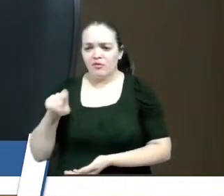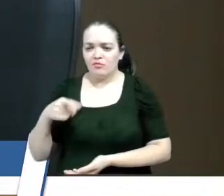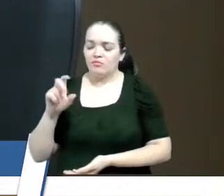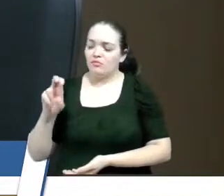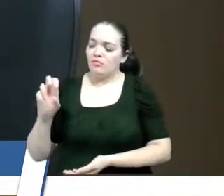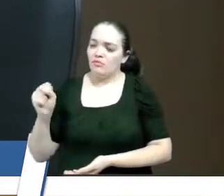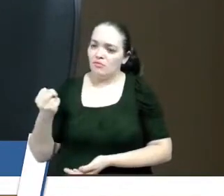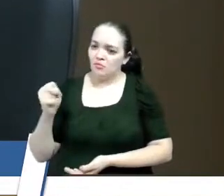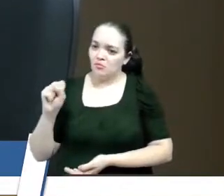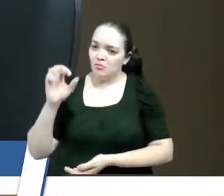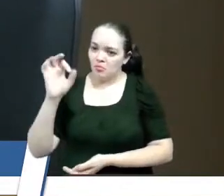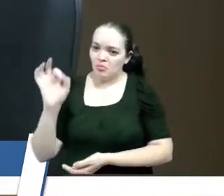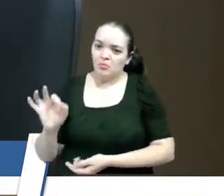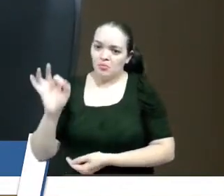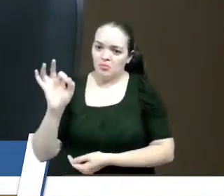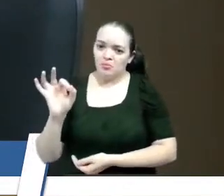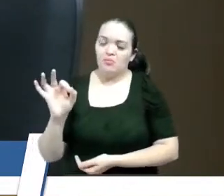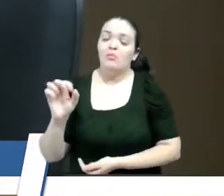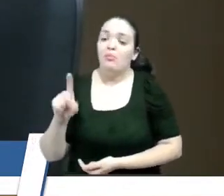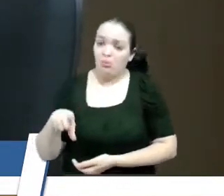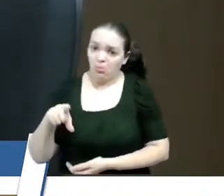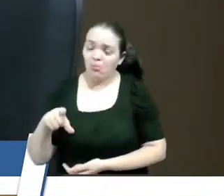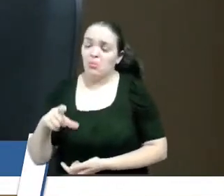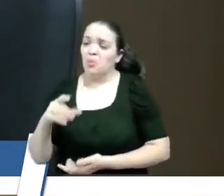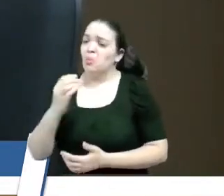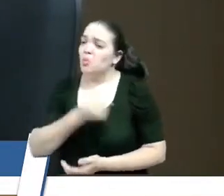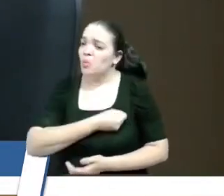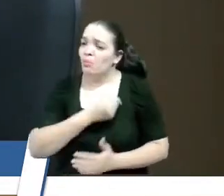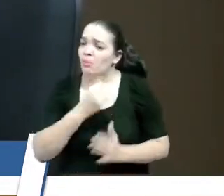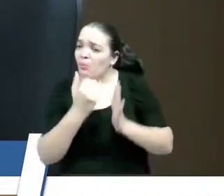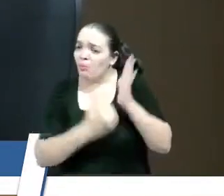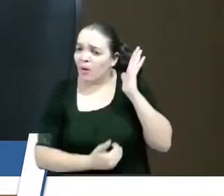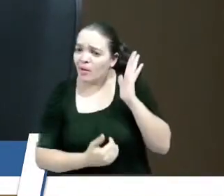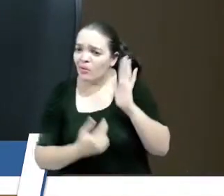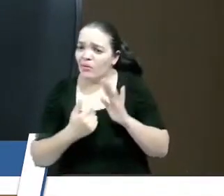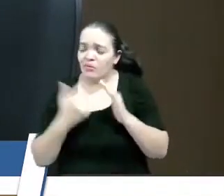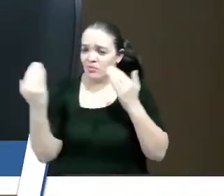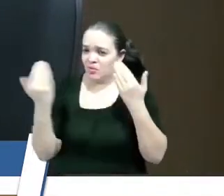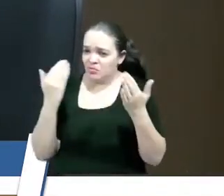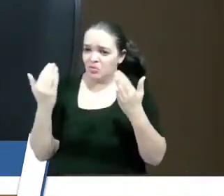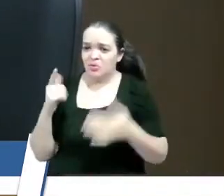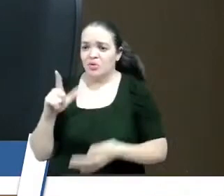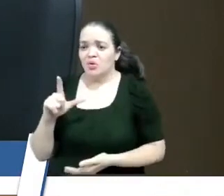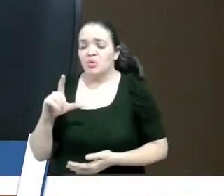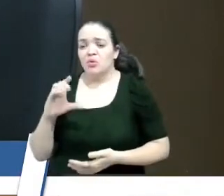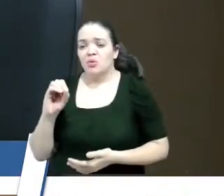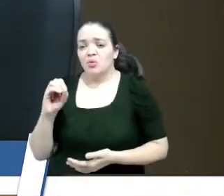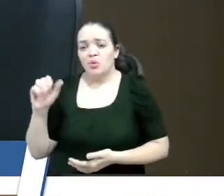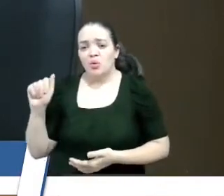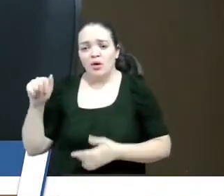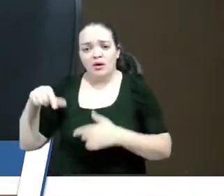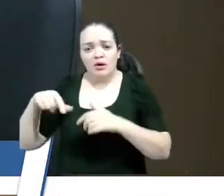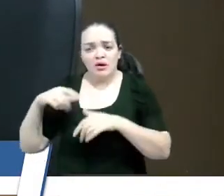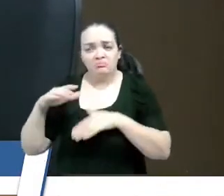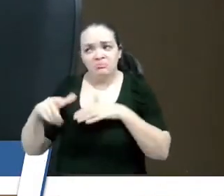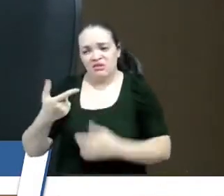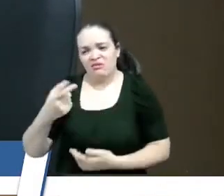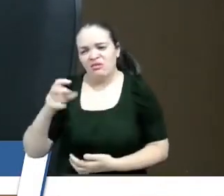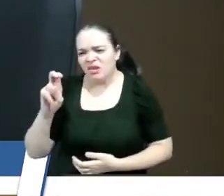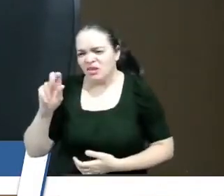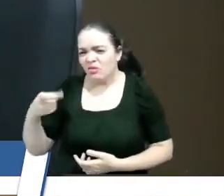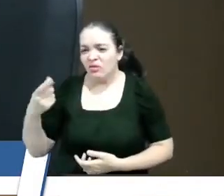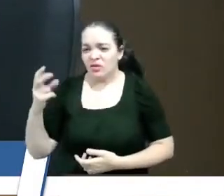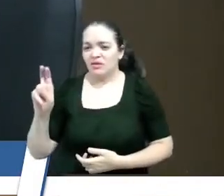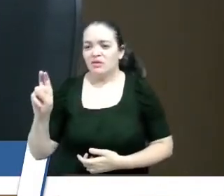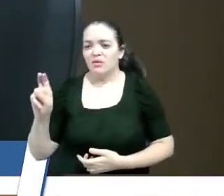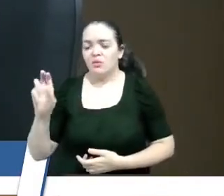20,58%, que é um valor menor do que a projeção do orçamento global, que está dando 25,25%.